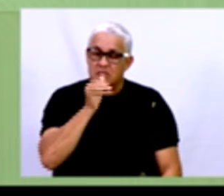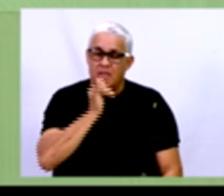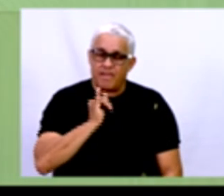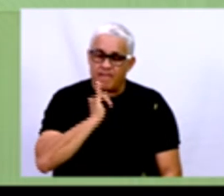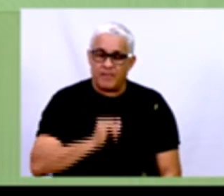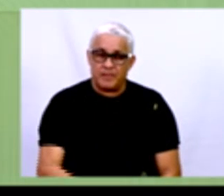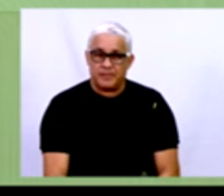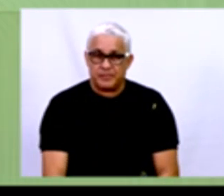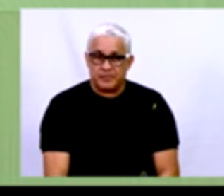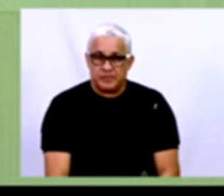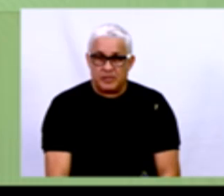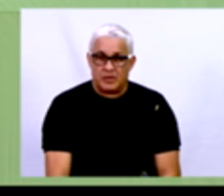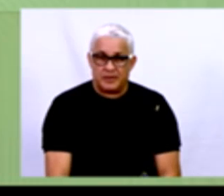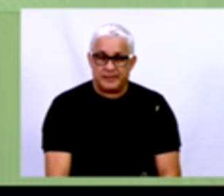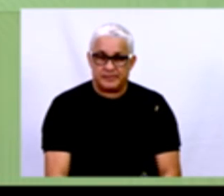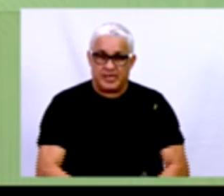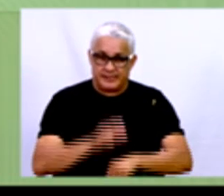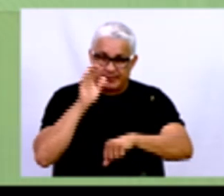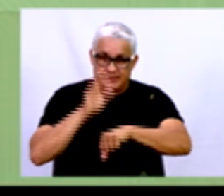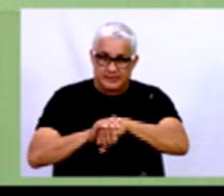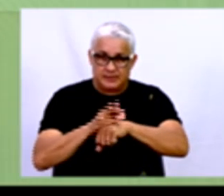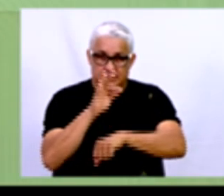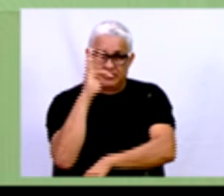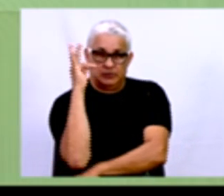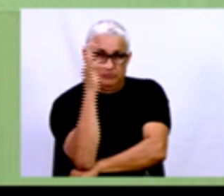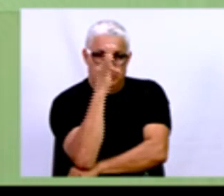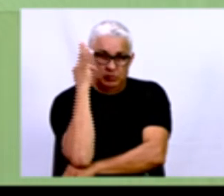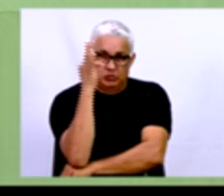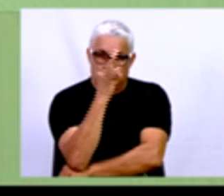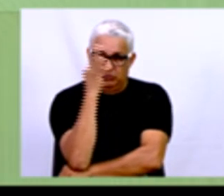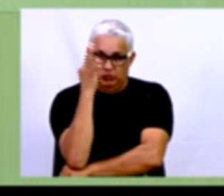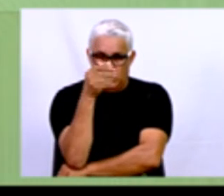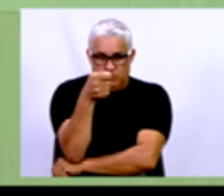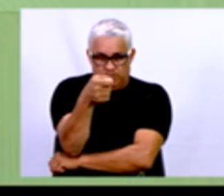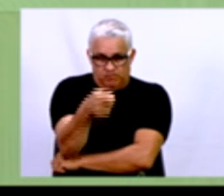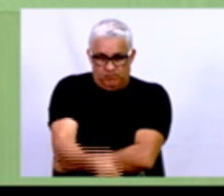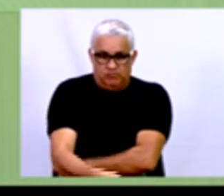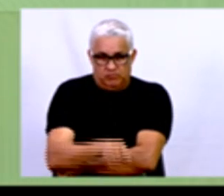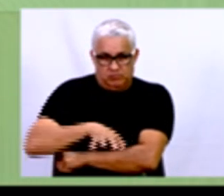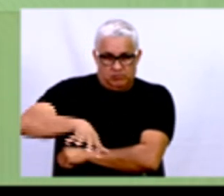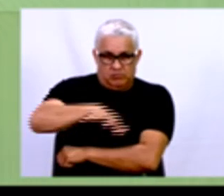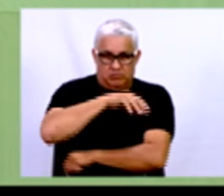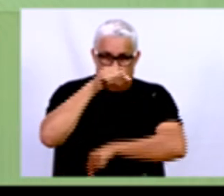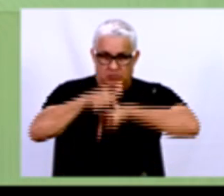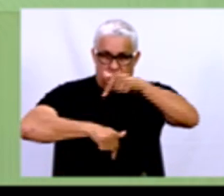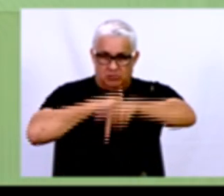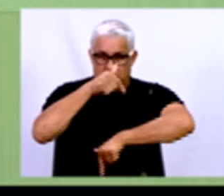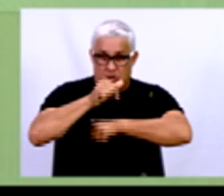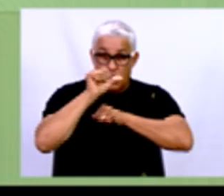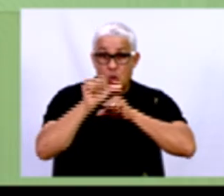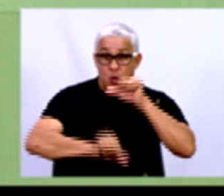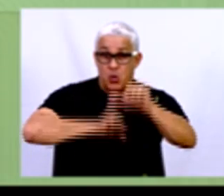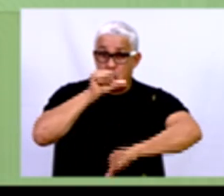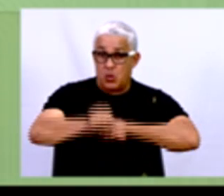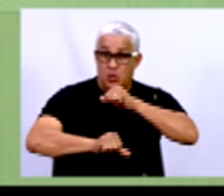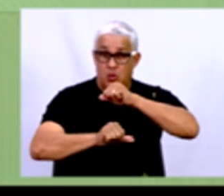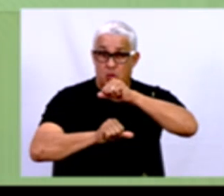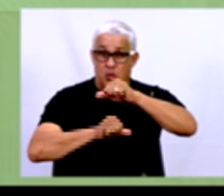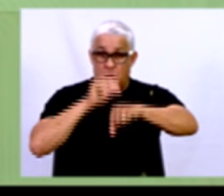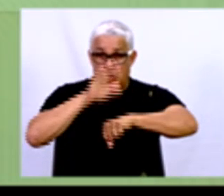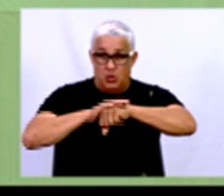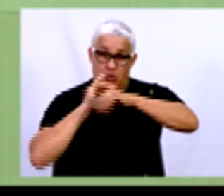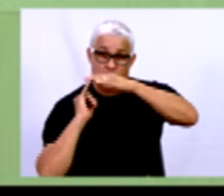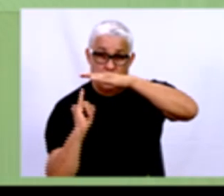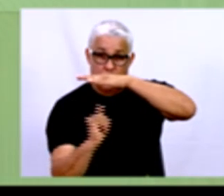que uma atitude formal, não é, exigida no ambiente de trabalho, foi transformada para uma